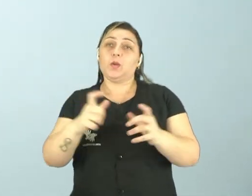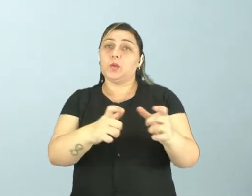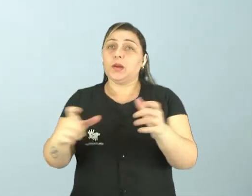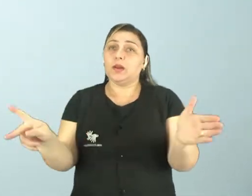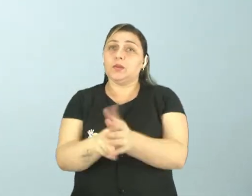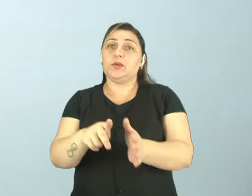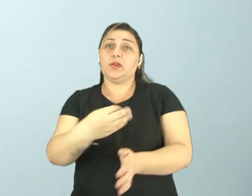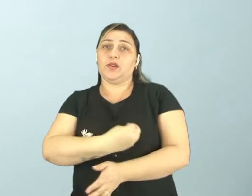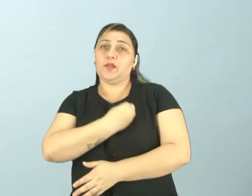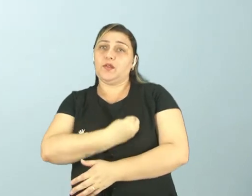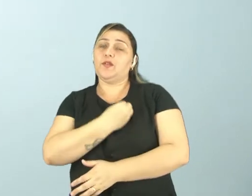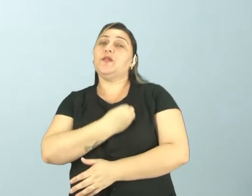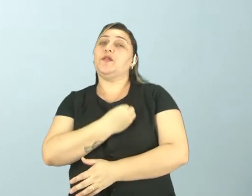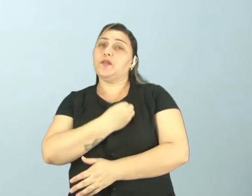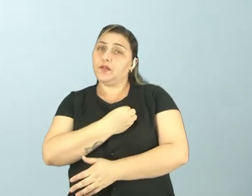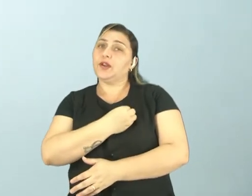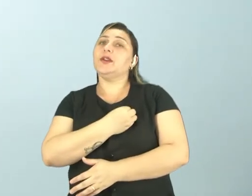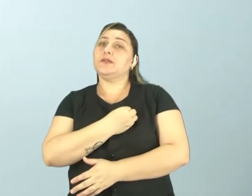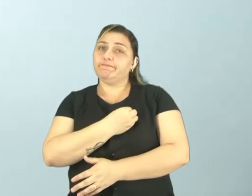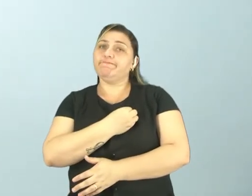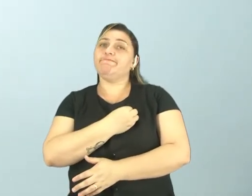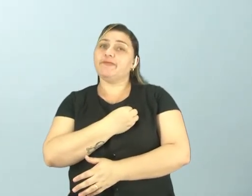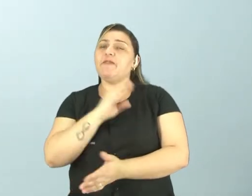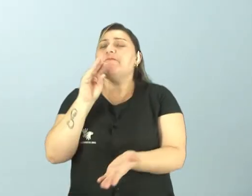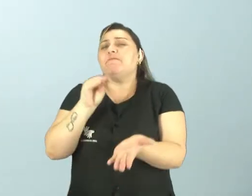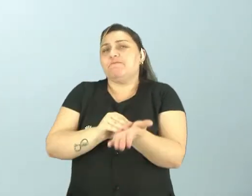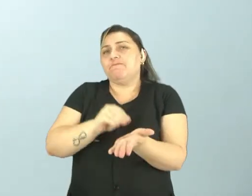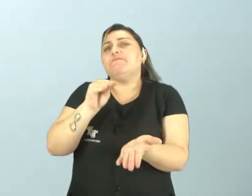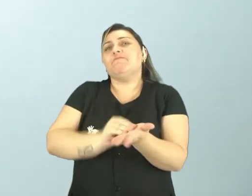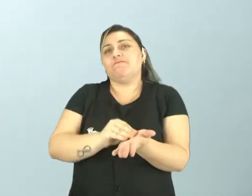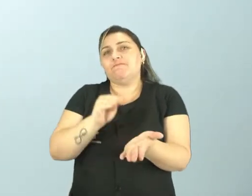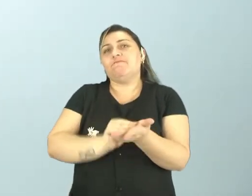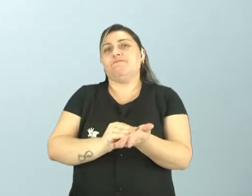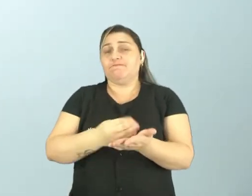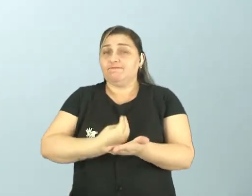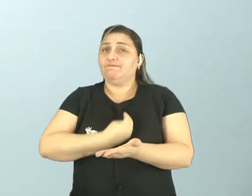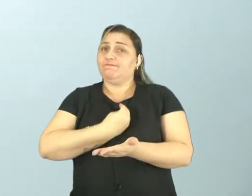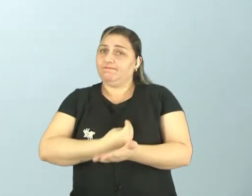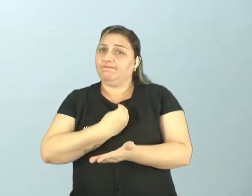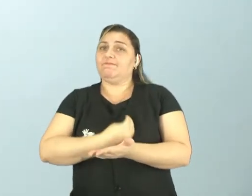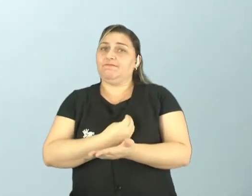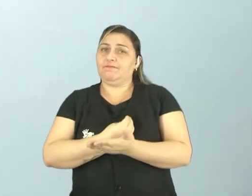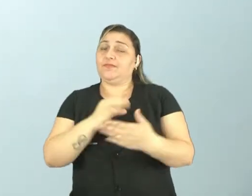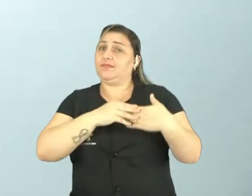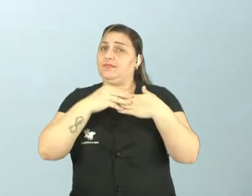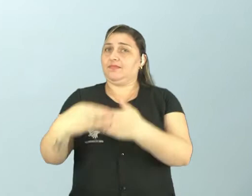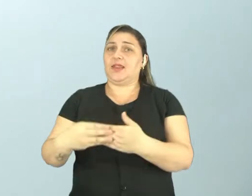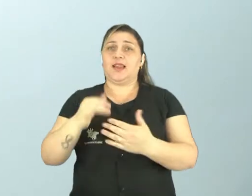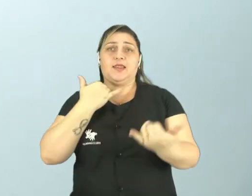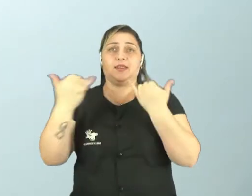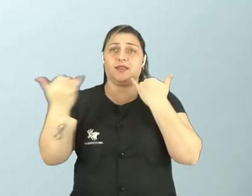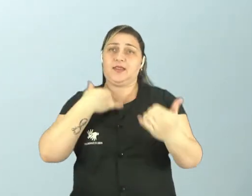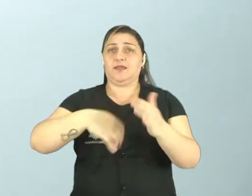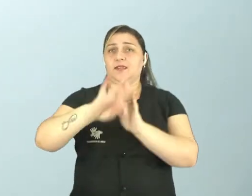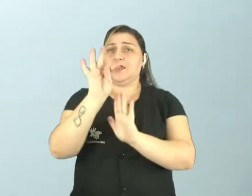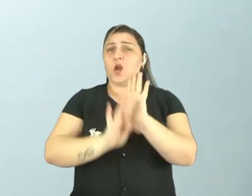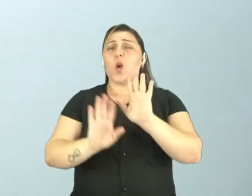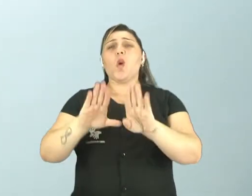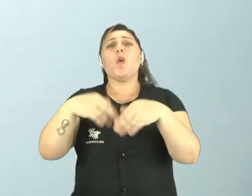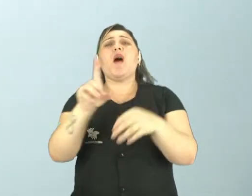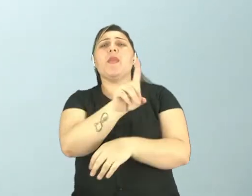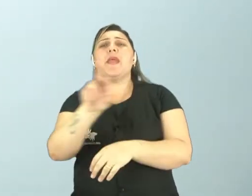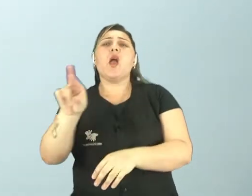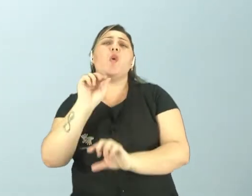fato, muita falta. E aí ele traz essas informações dentro do texto para poder nos mostrar que DR seria